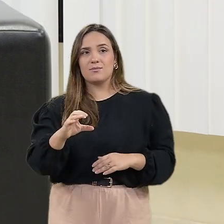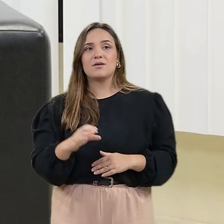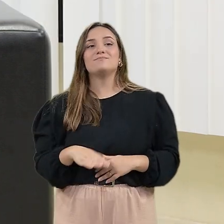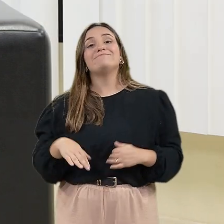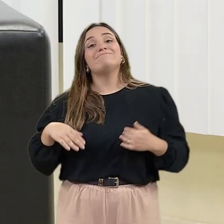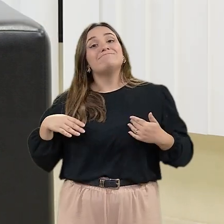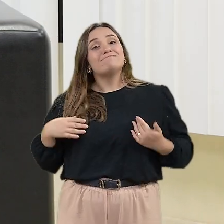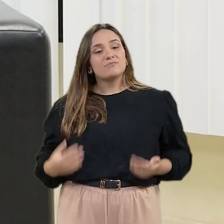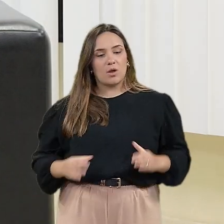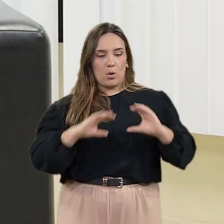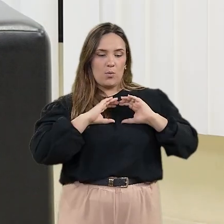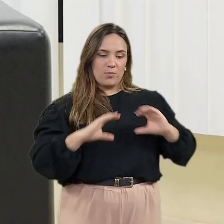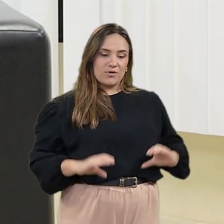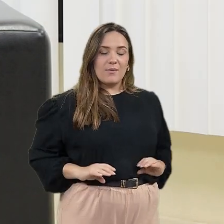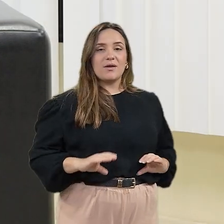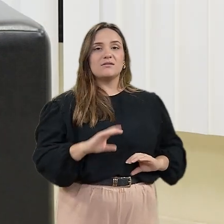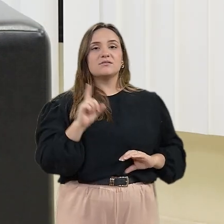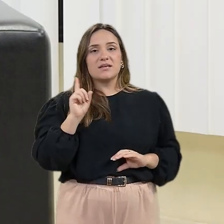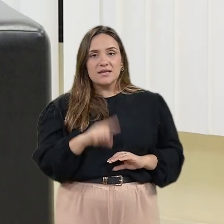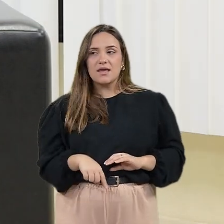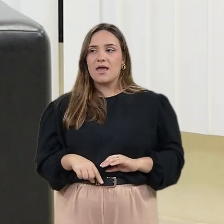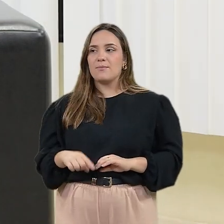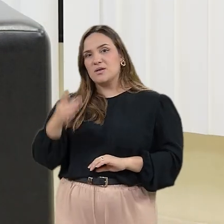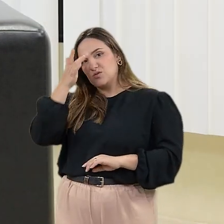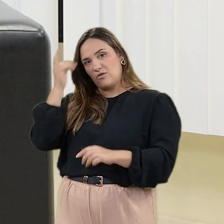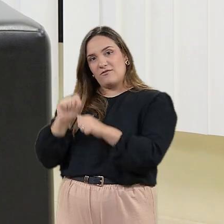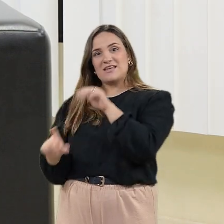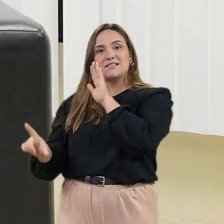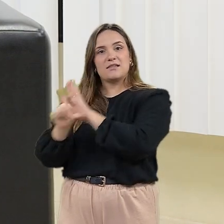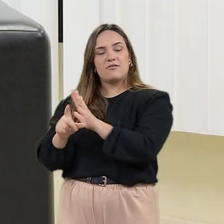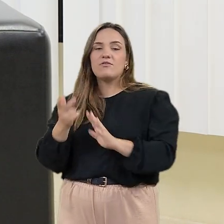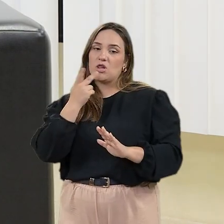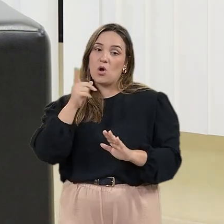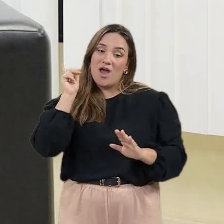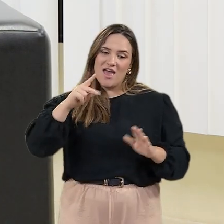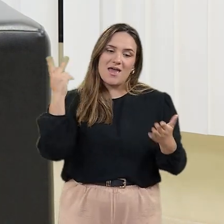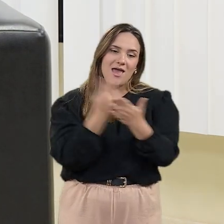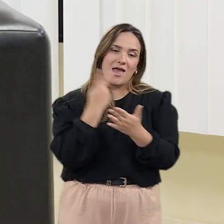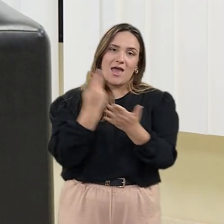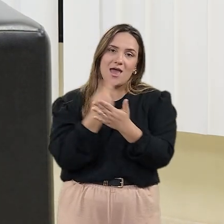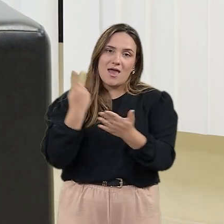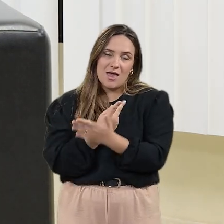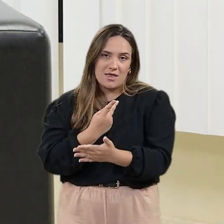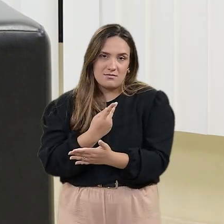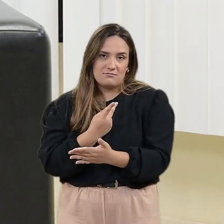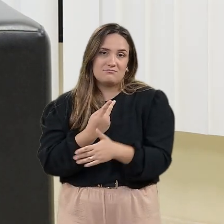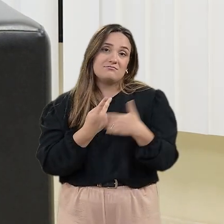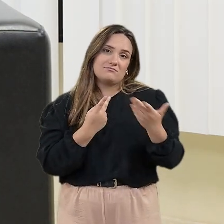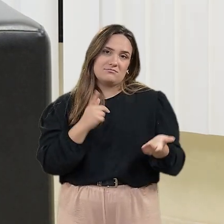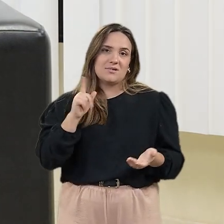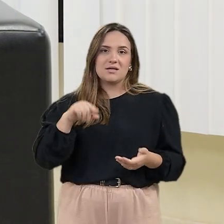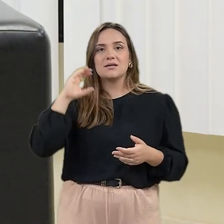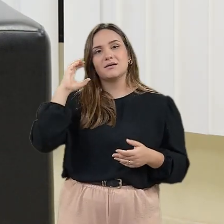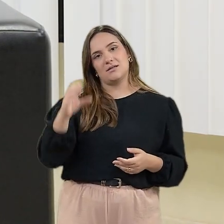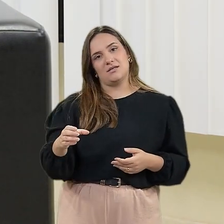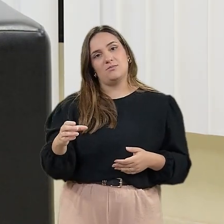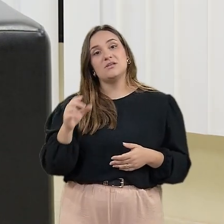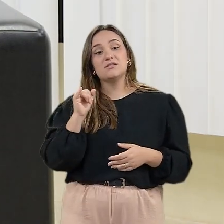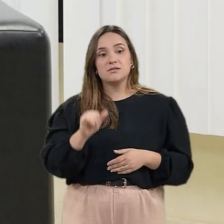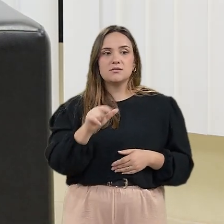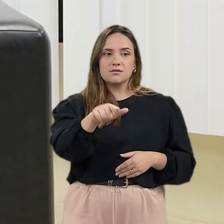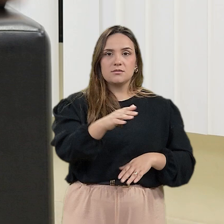são comportamentos que o legislador lista como condutas que, uma vez